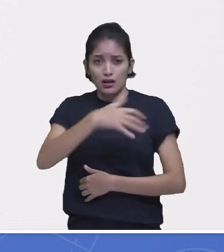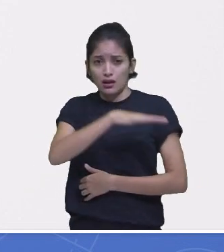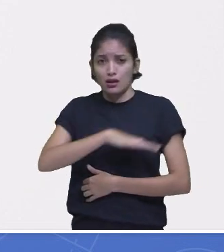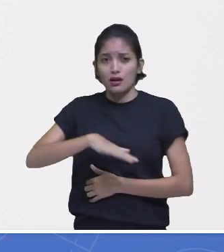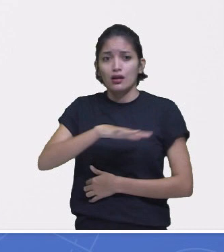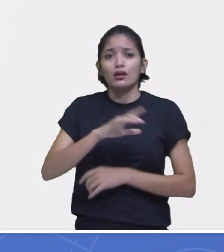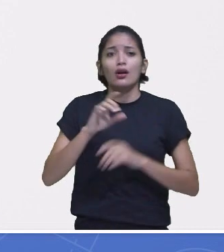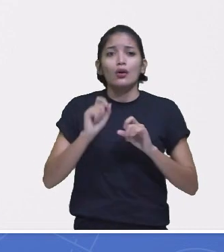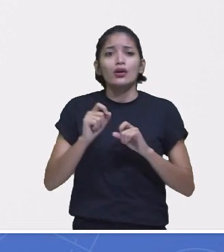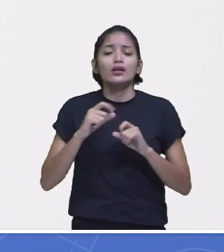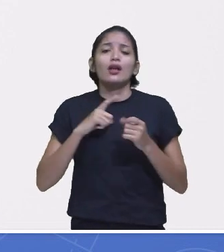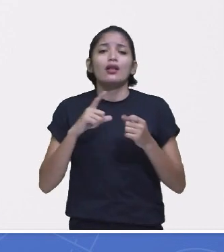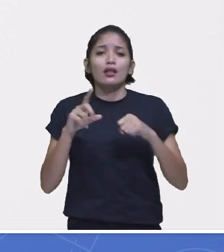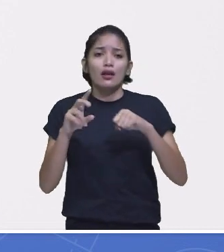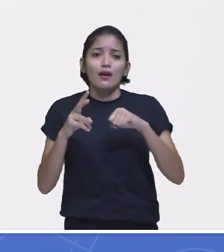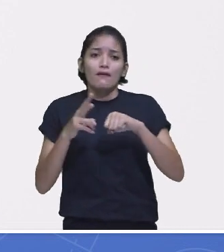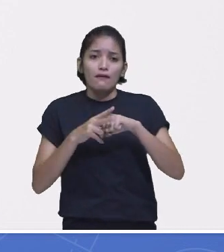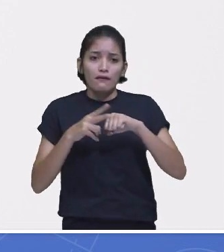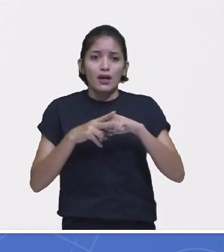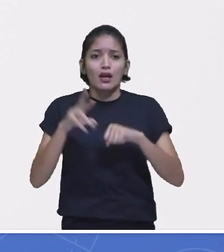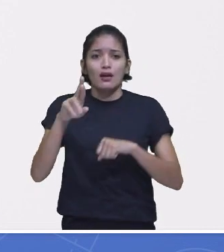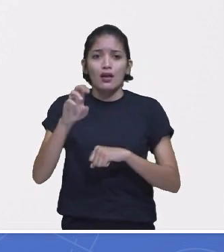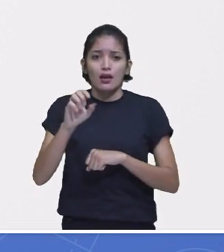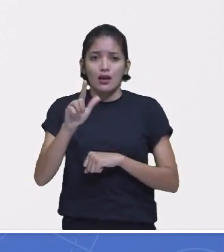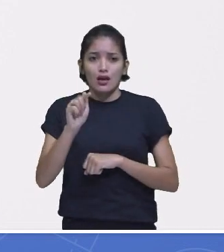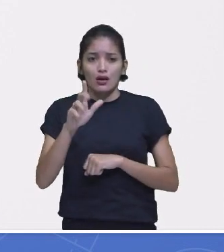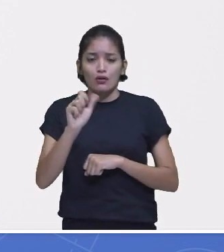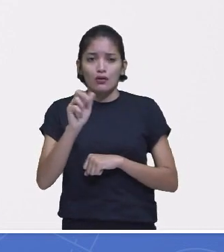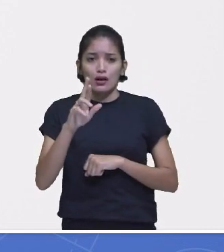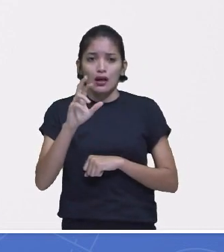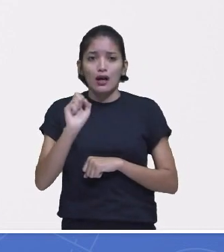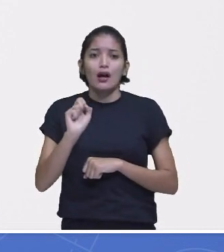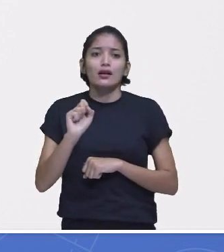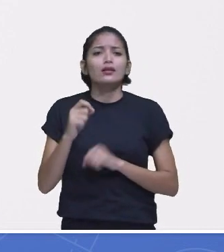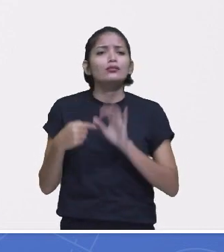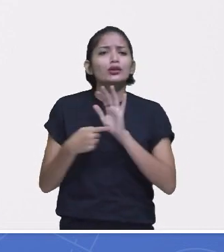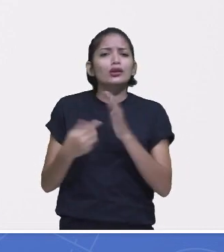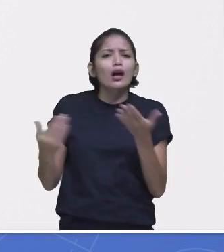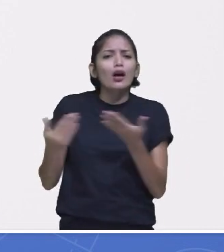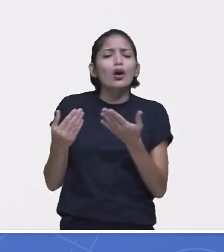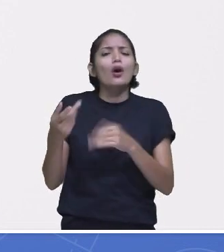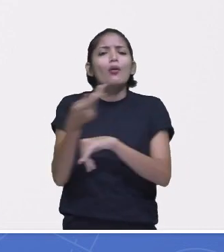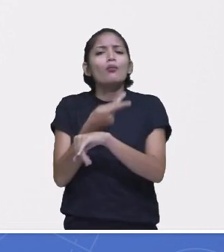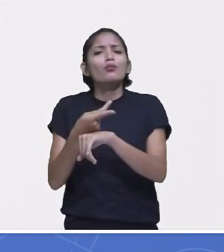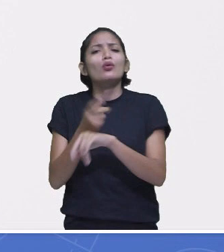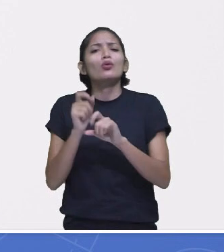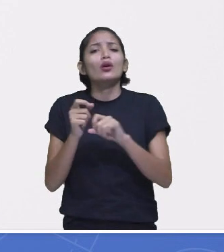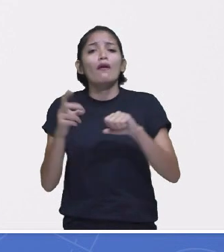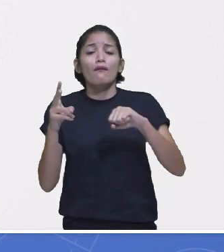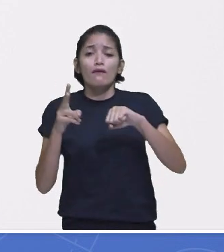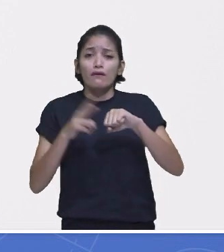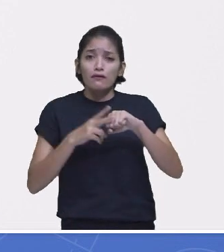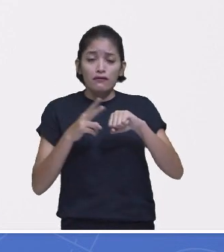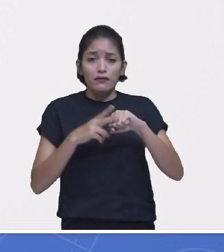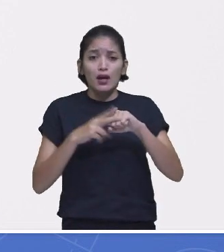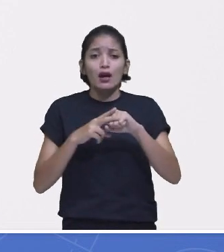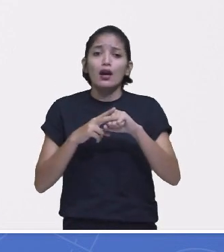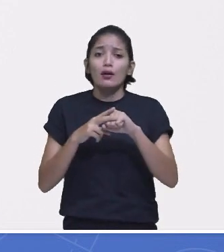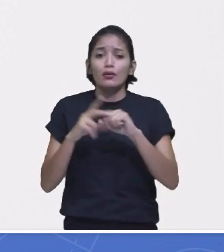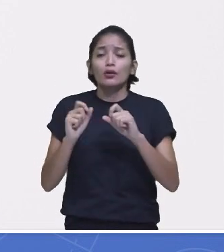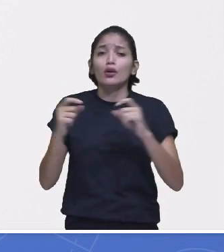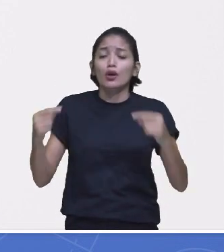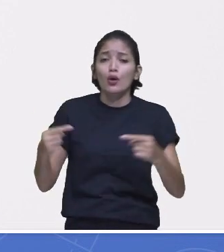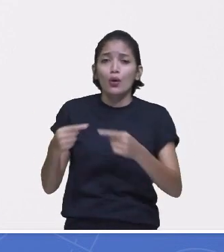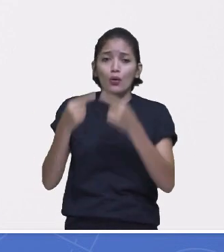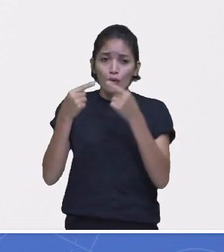possuem verbos regulares em destaque. Busque aquele cujo verbo se encontra no